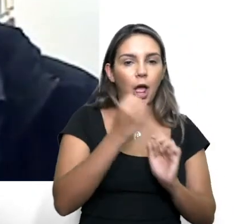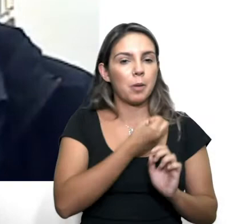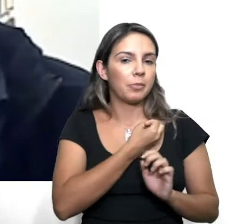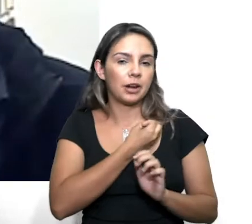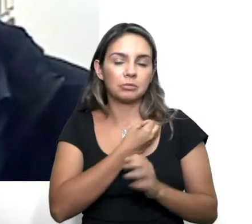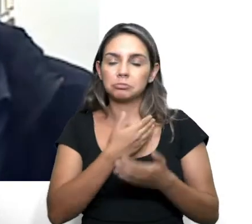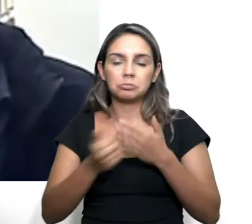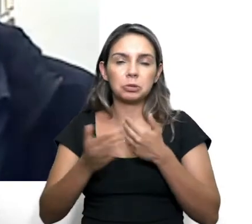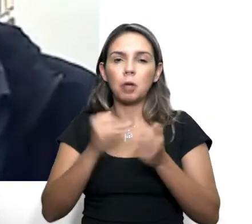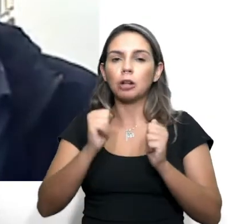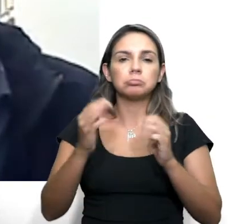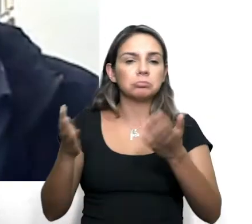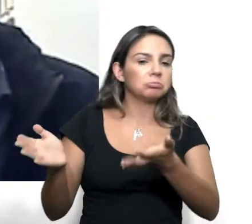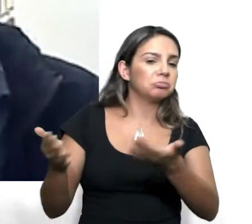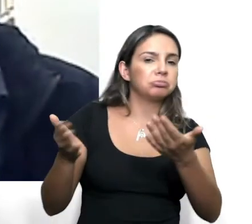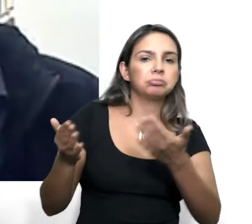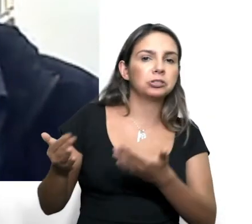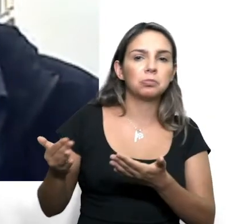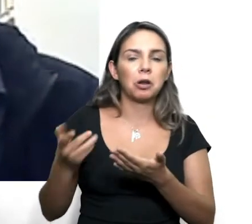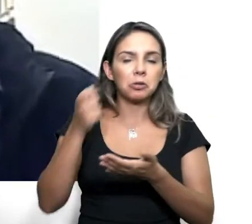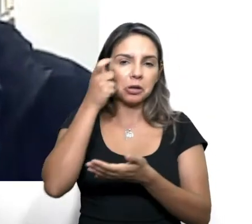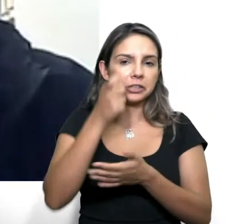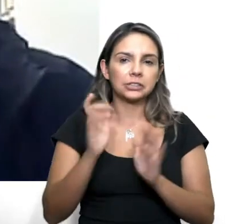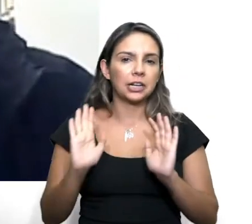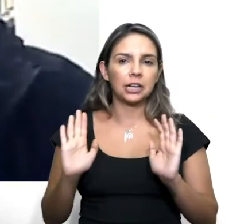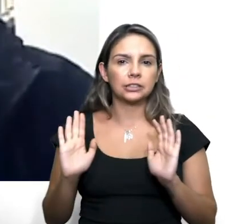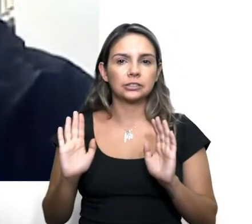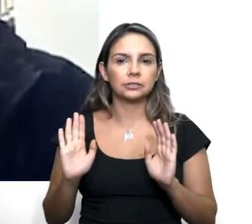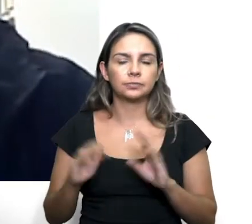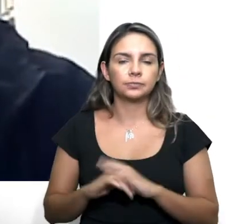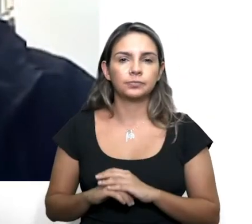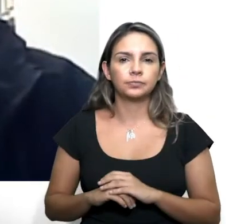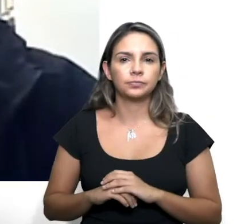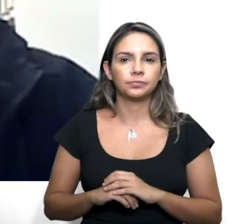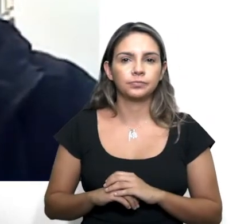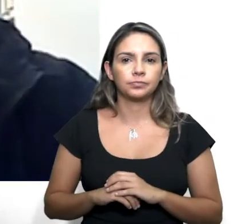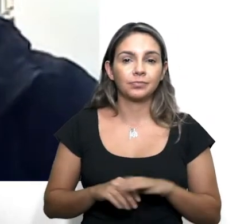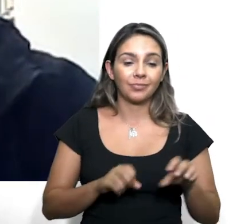Não vejo a educação